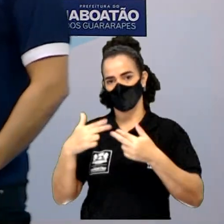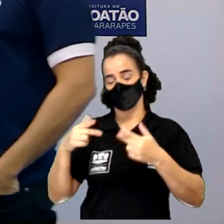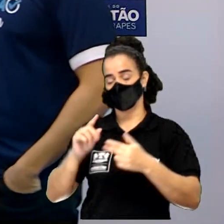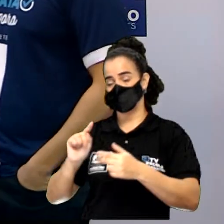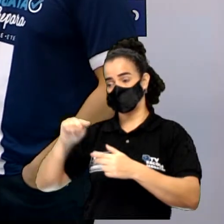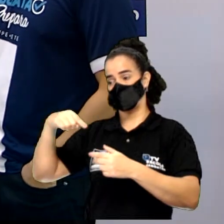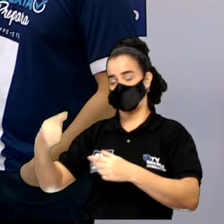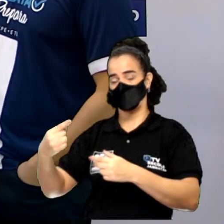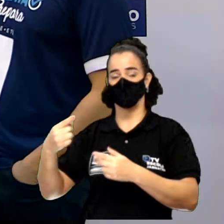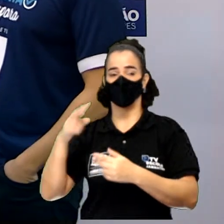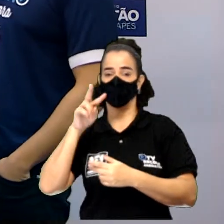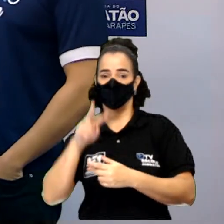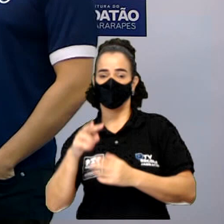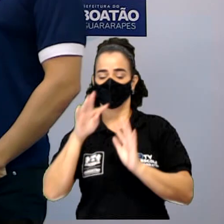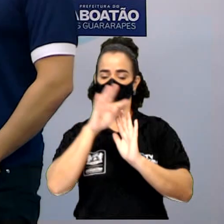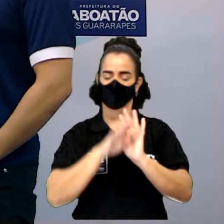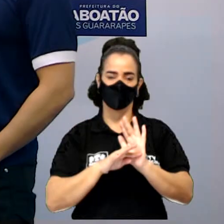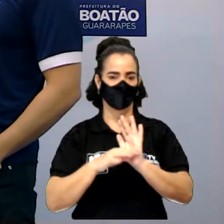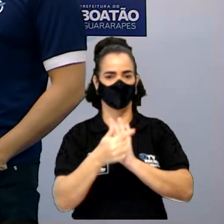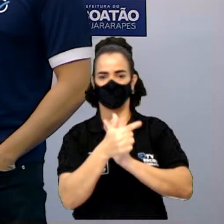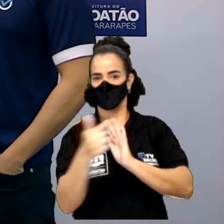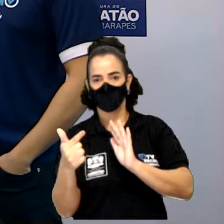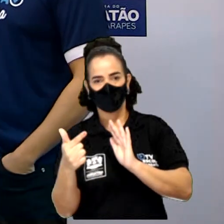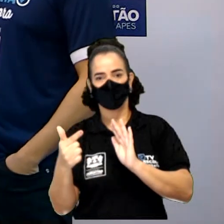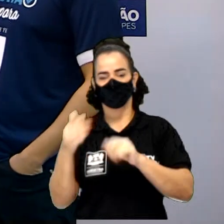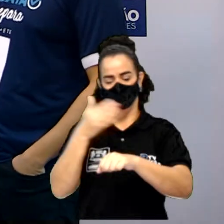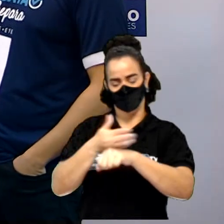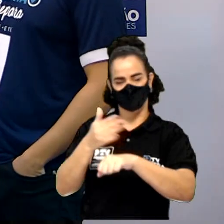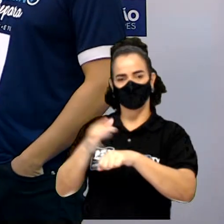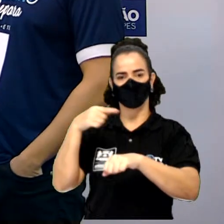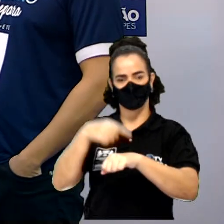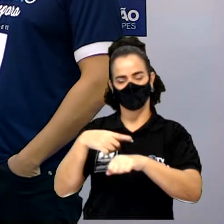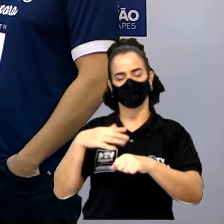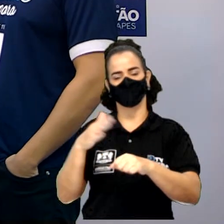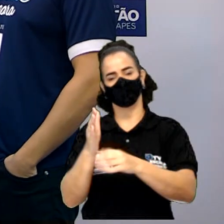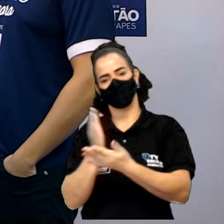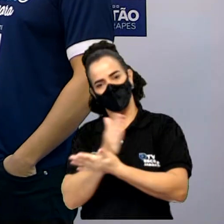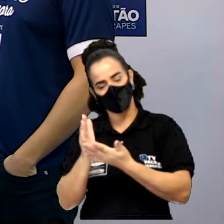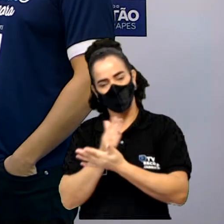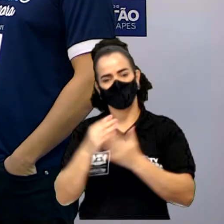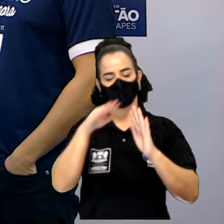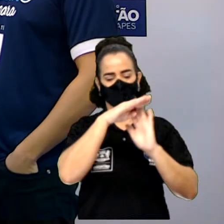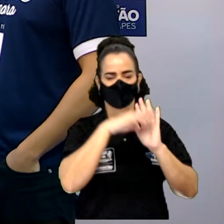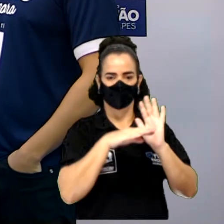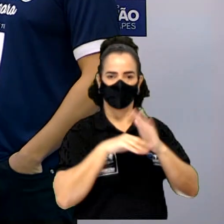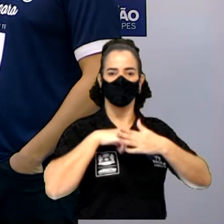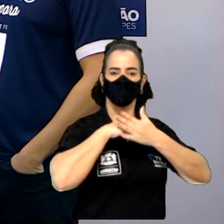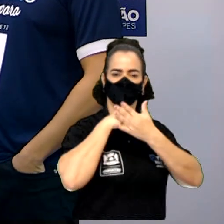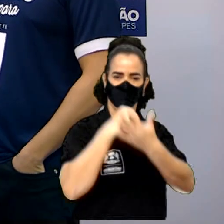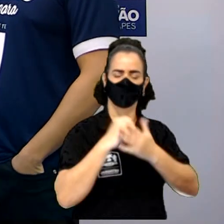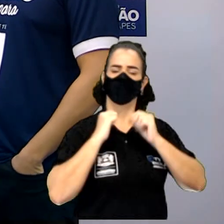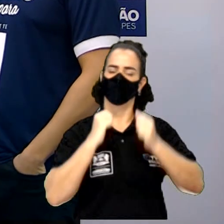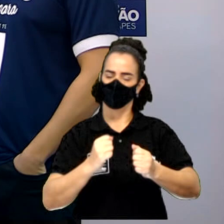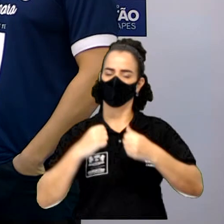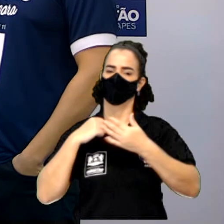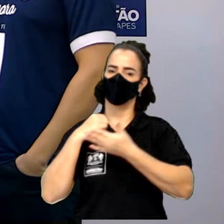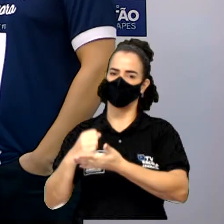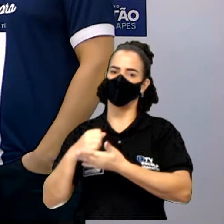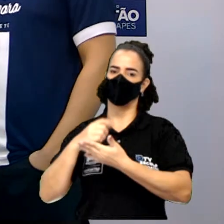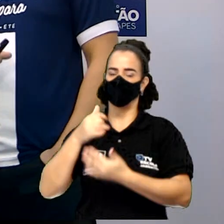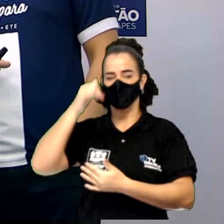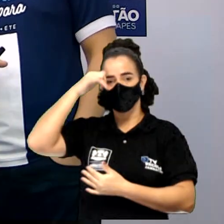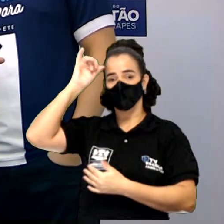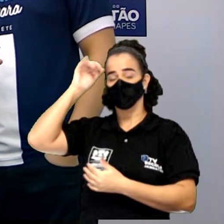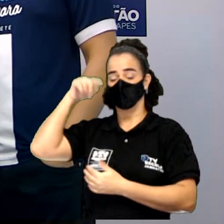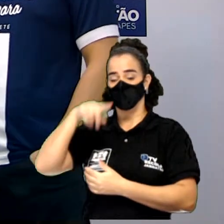a gente vê a não ocorrência dessa prática, algumas medidas para o desenvolvimento de uma cultura de cooperação podem contribuir para evitar esse tipo